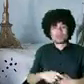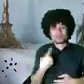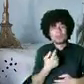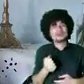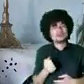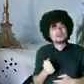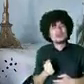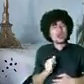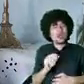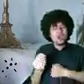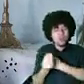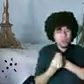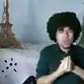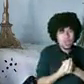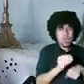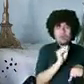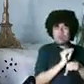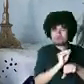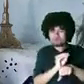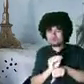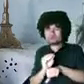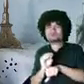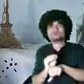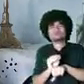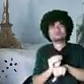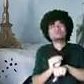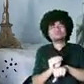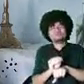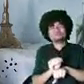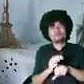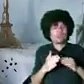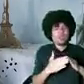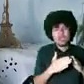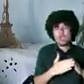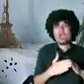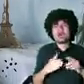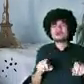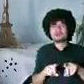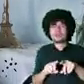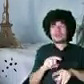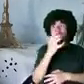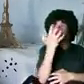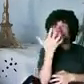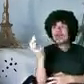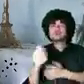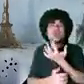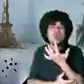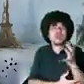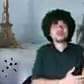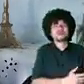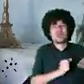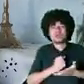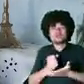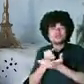comum, temos que cuidar da irmã natureza, que